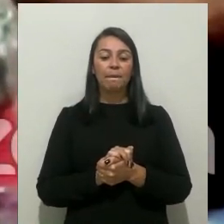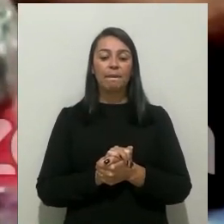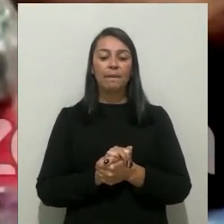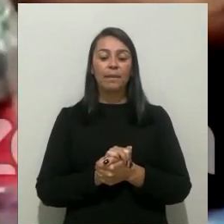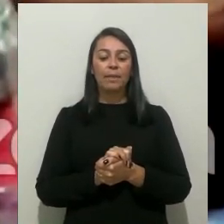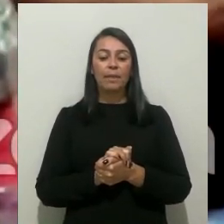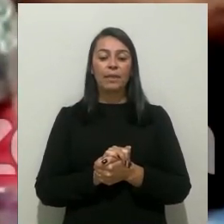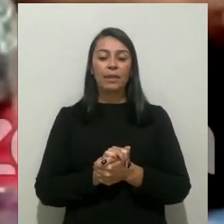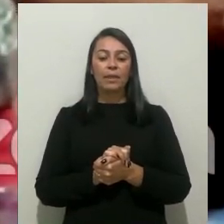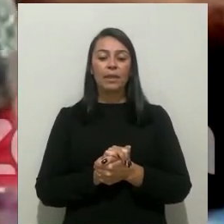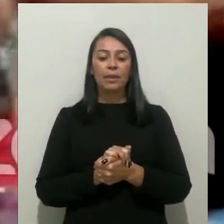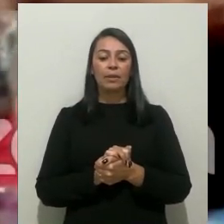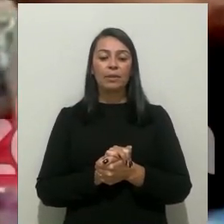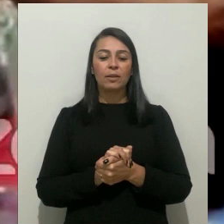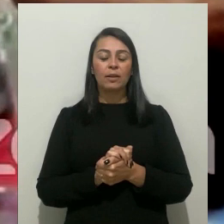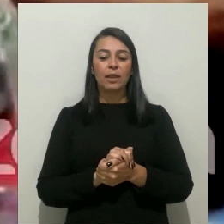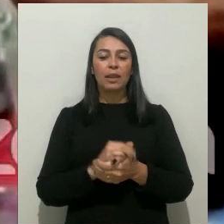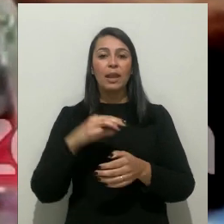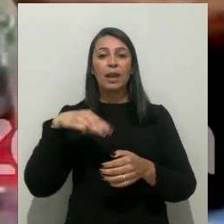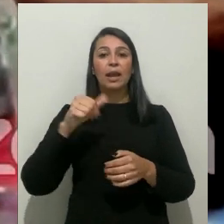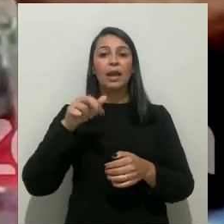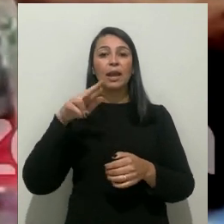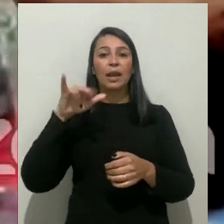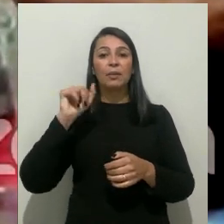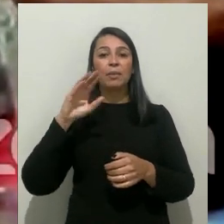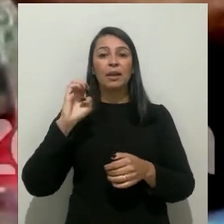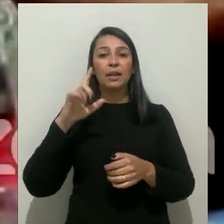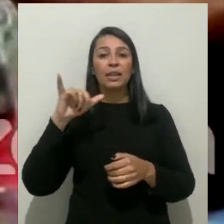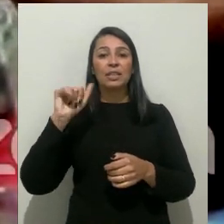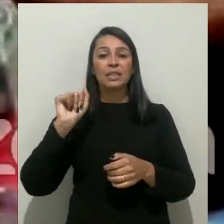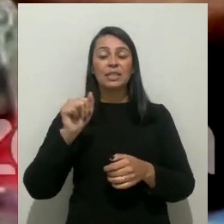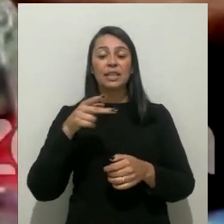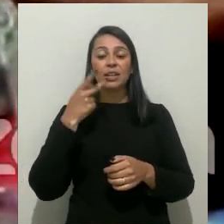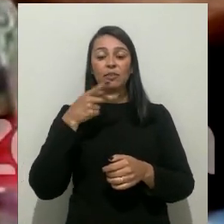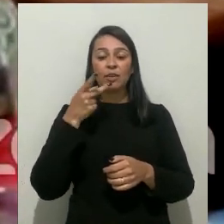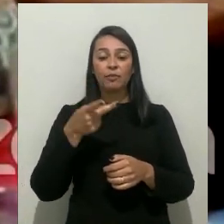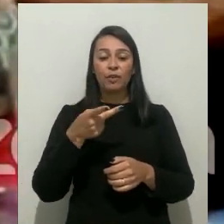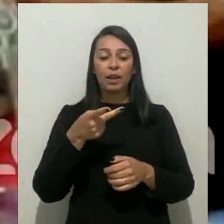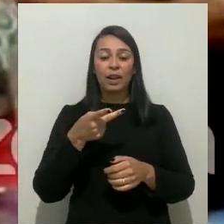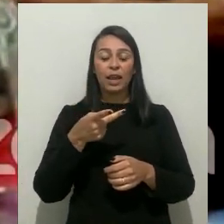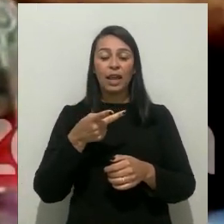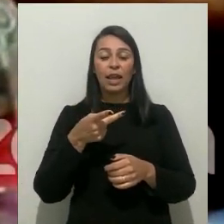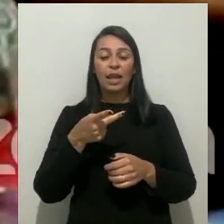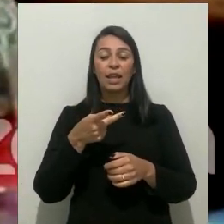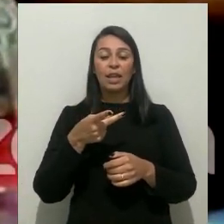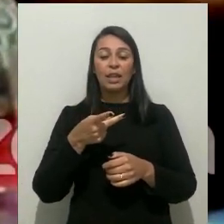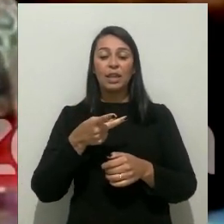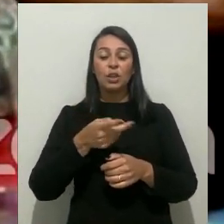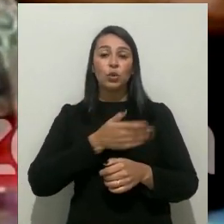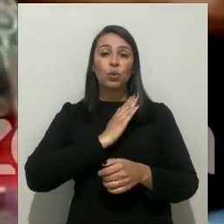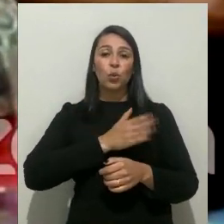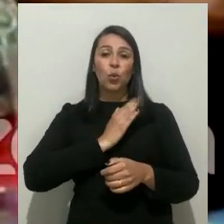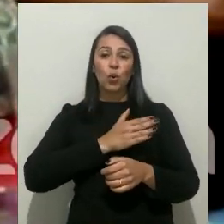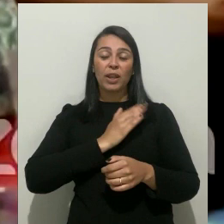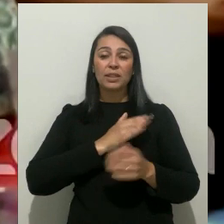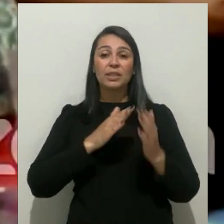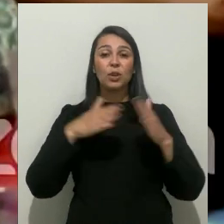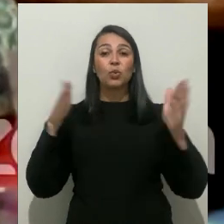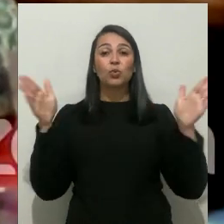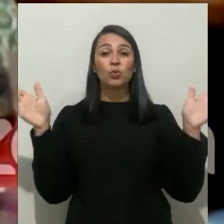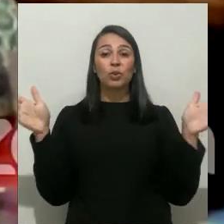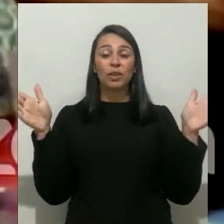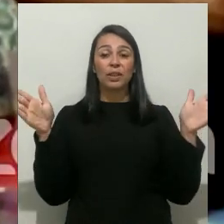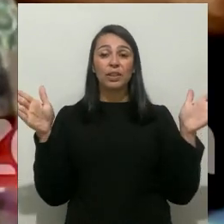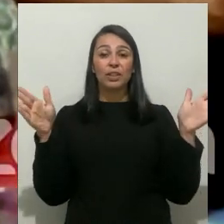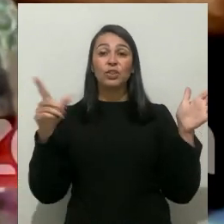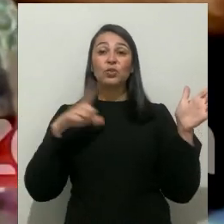Só do coração, que a Maria Cecília vai falar, exatamente. O coração do Cristo tem lá dentro o